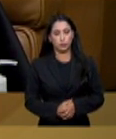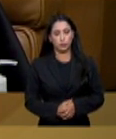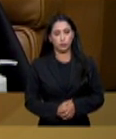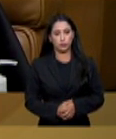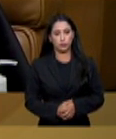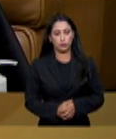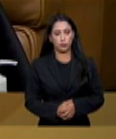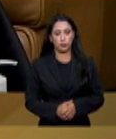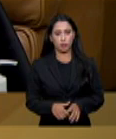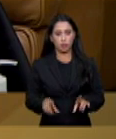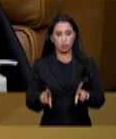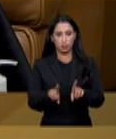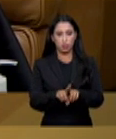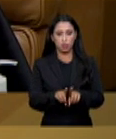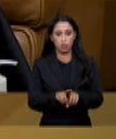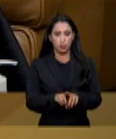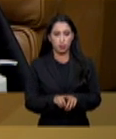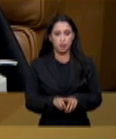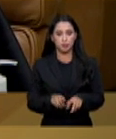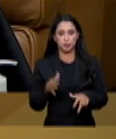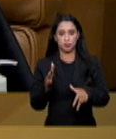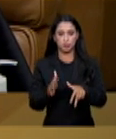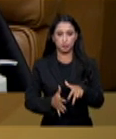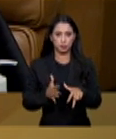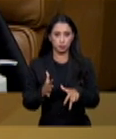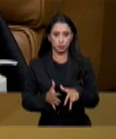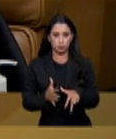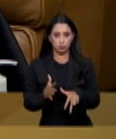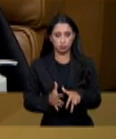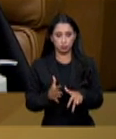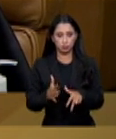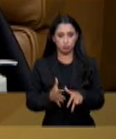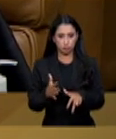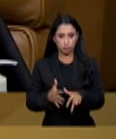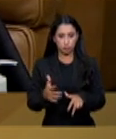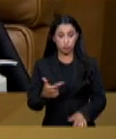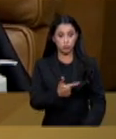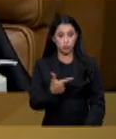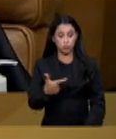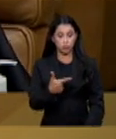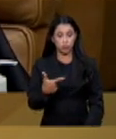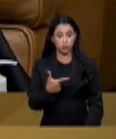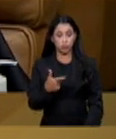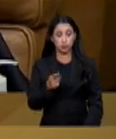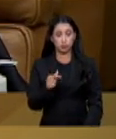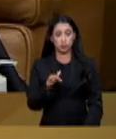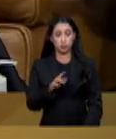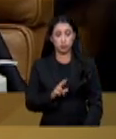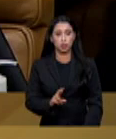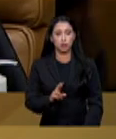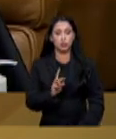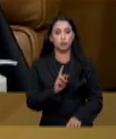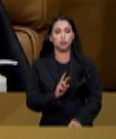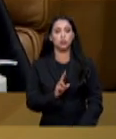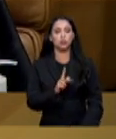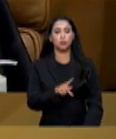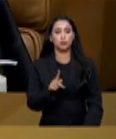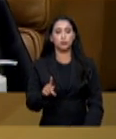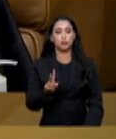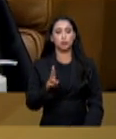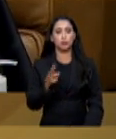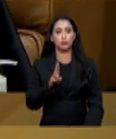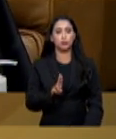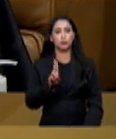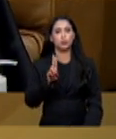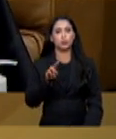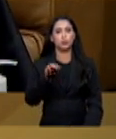a sustentação oral e a presença de Sua Excelência, o vice-procurador-geral da República, professor Humberto Jacques.